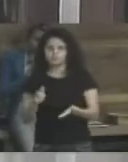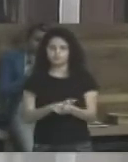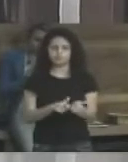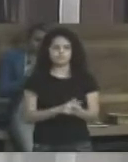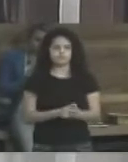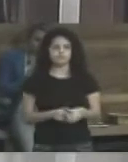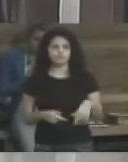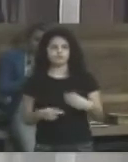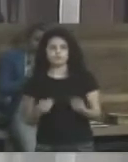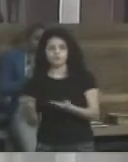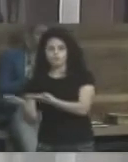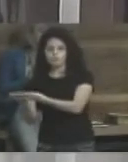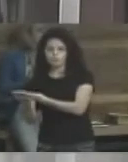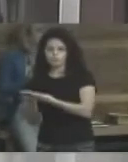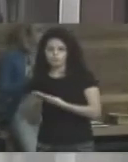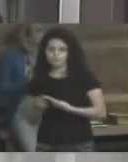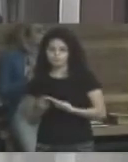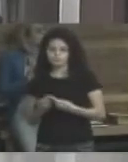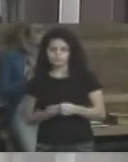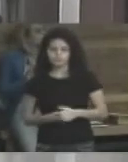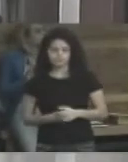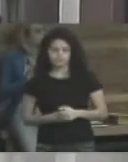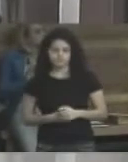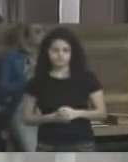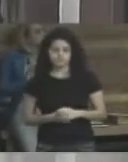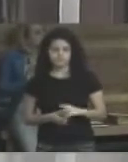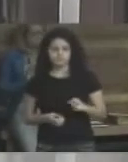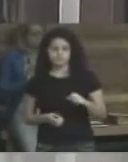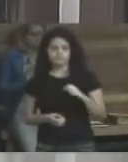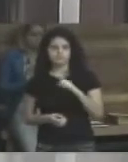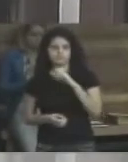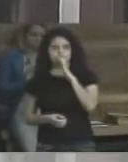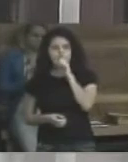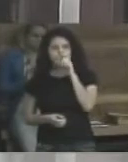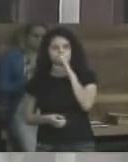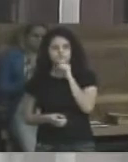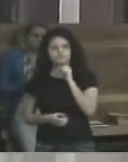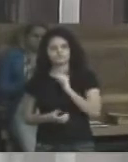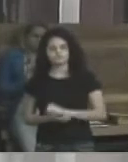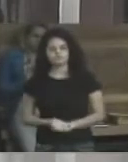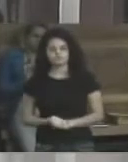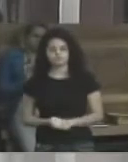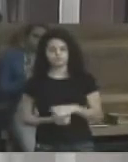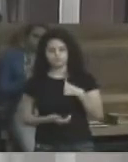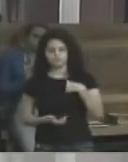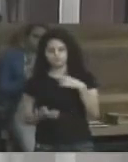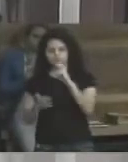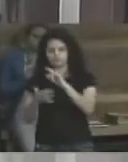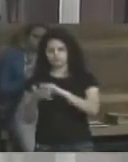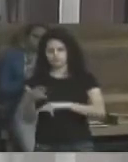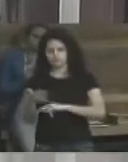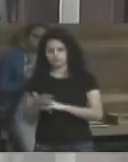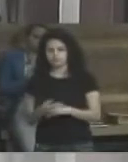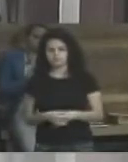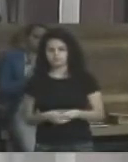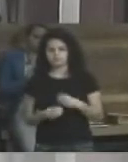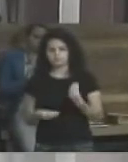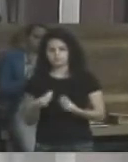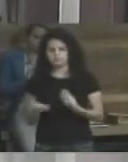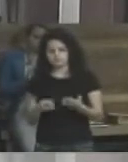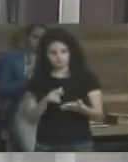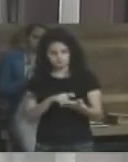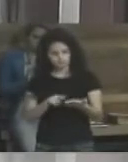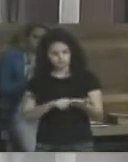convite sobre um evento que vai acontecer no sábado, e vou ler na íntegra aqui o que está escrito no